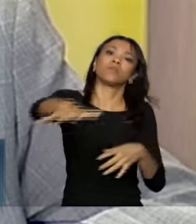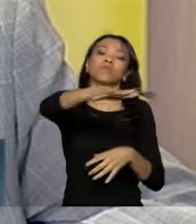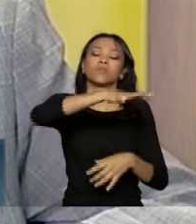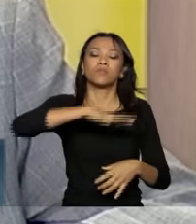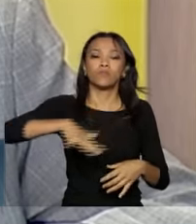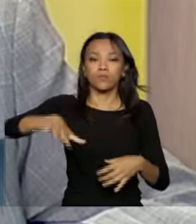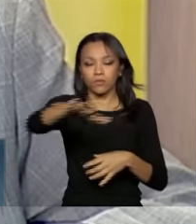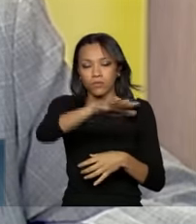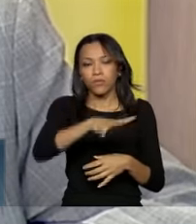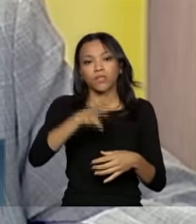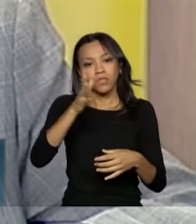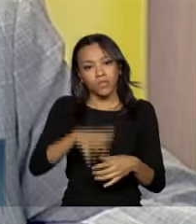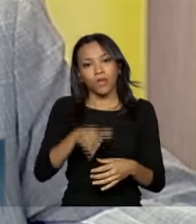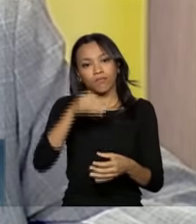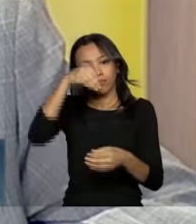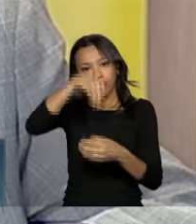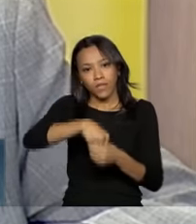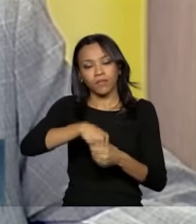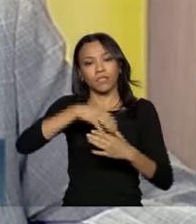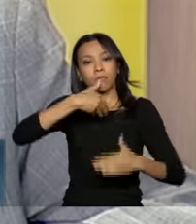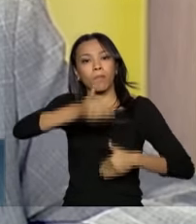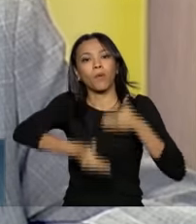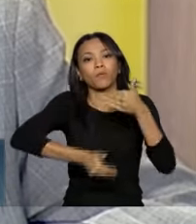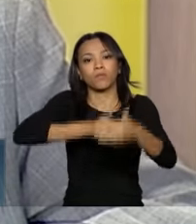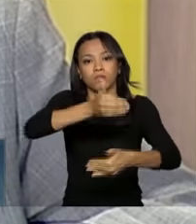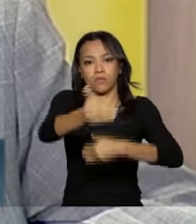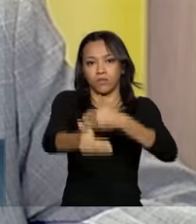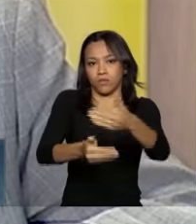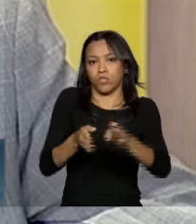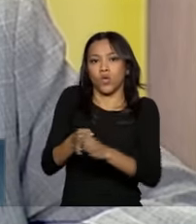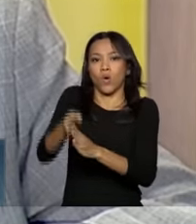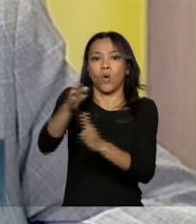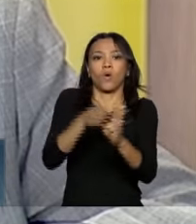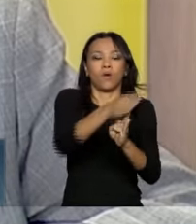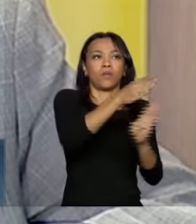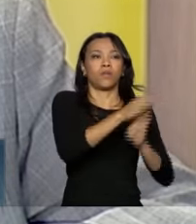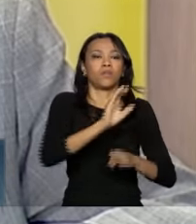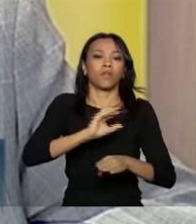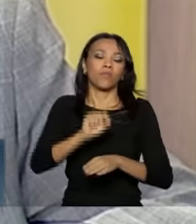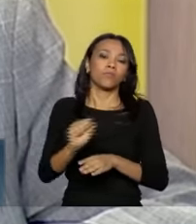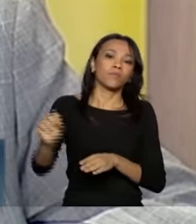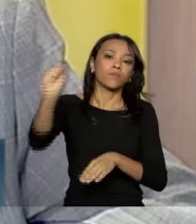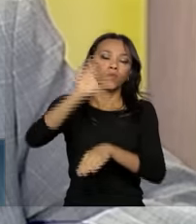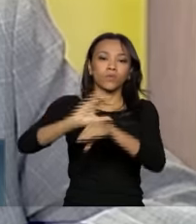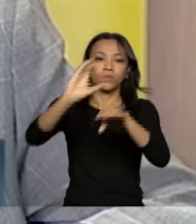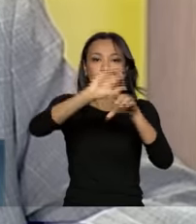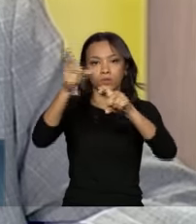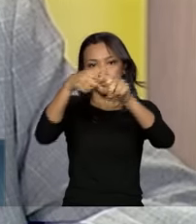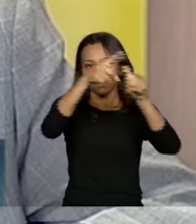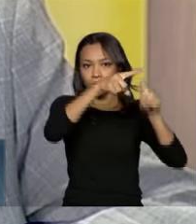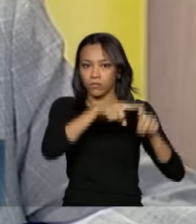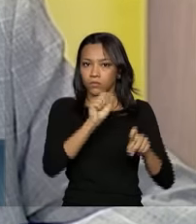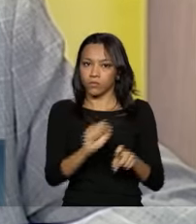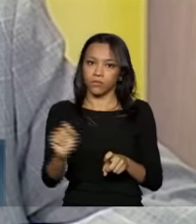nesse processo de orientação. Nós também temos nesse processo